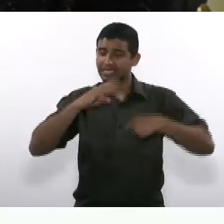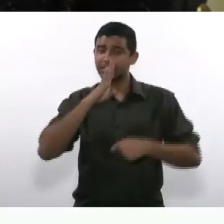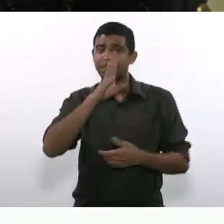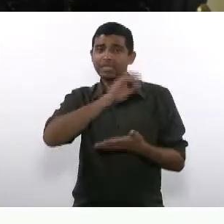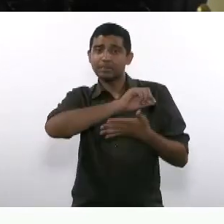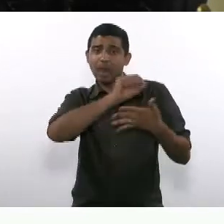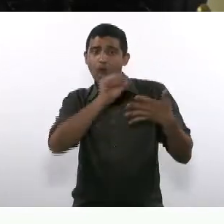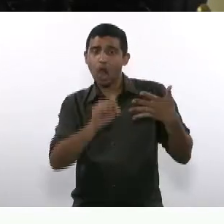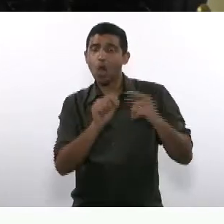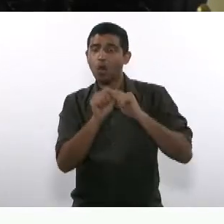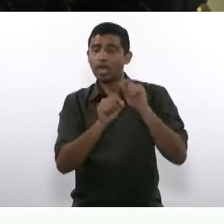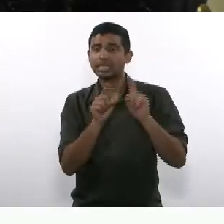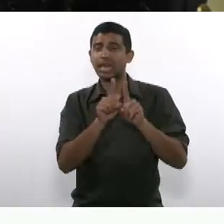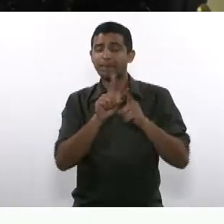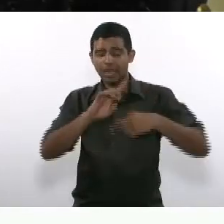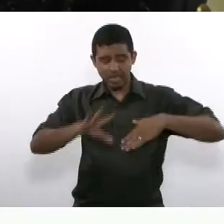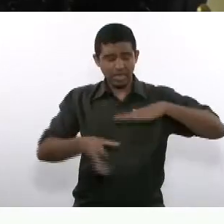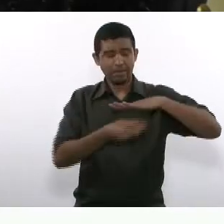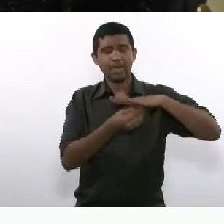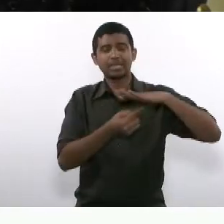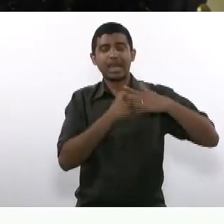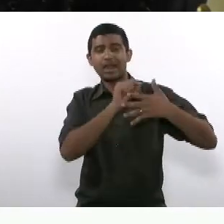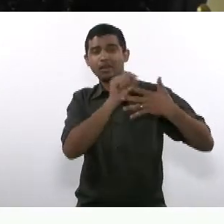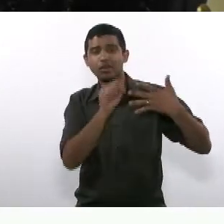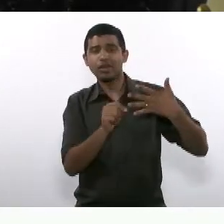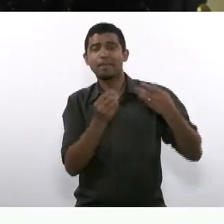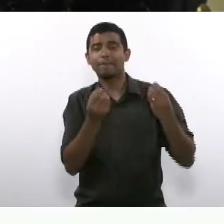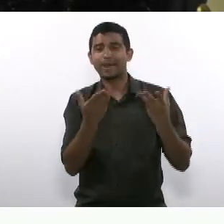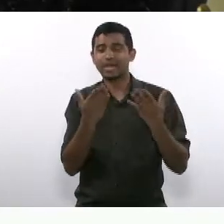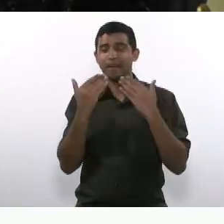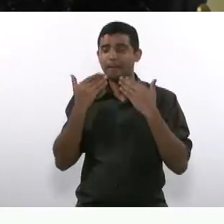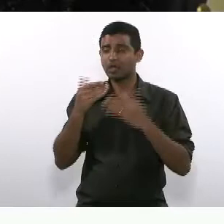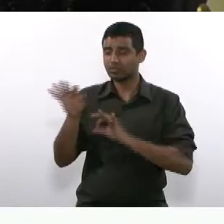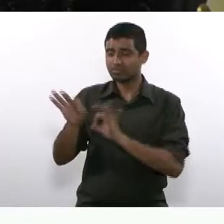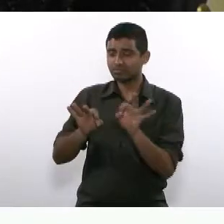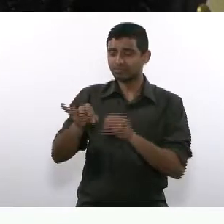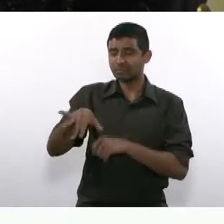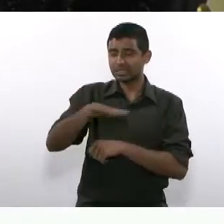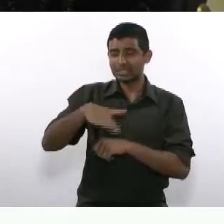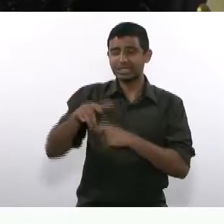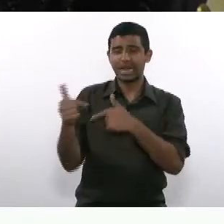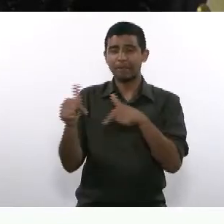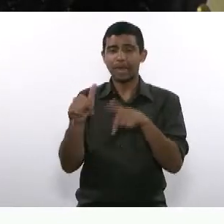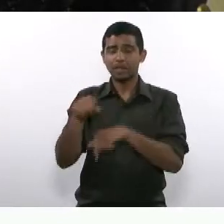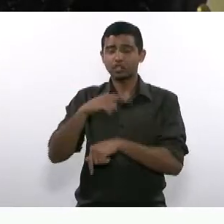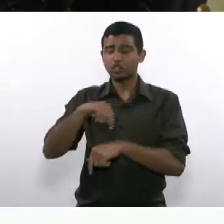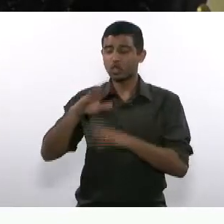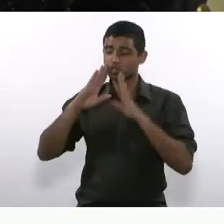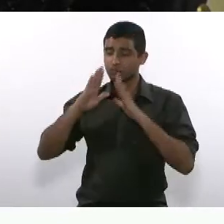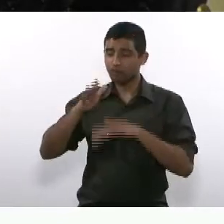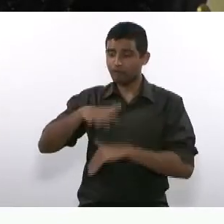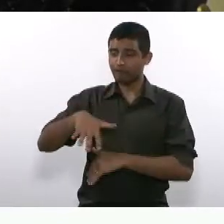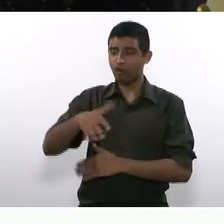de emendas são necessárias e para quais planos de trabalho especificamente a gente está se referindo.